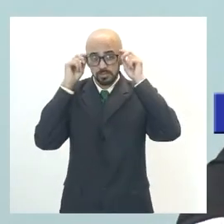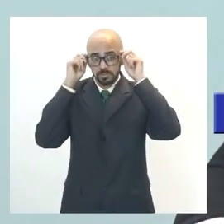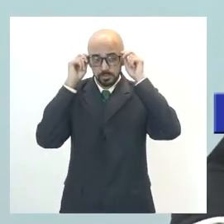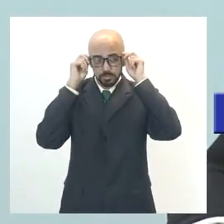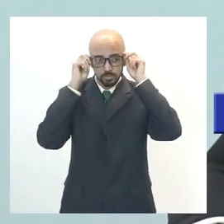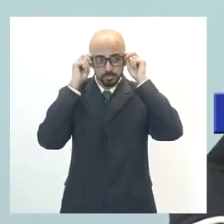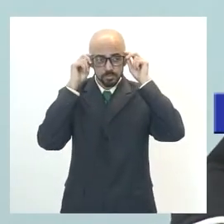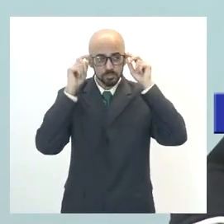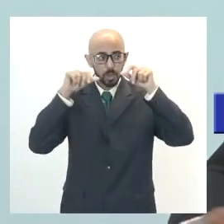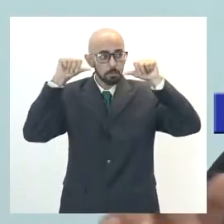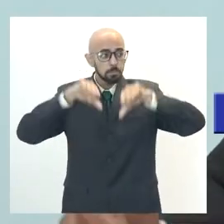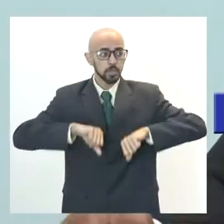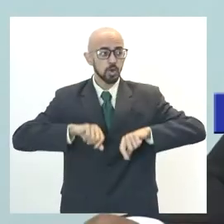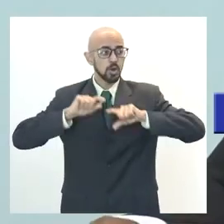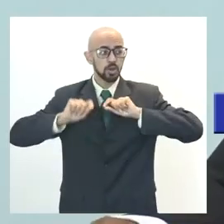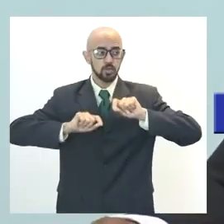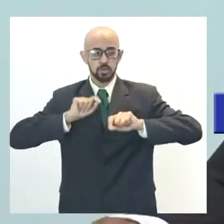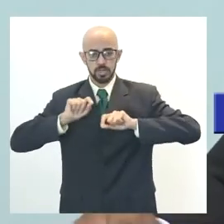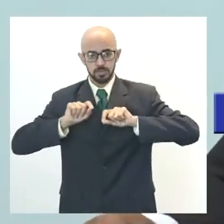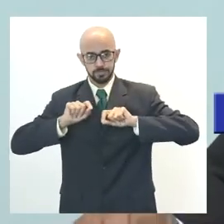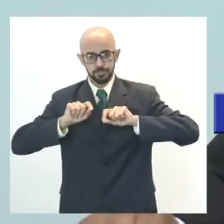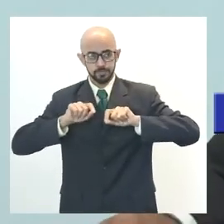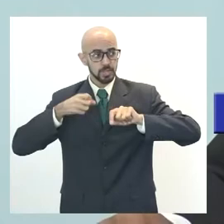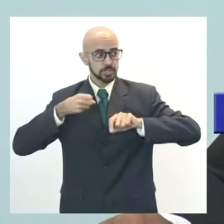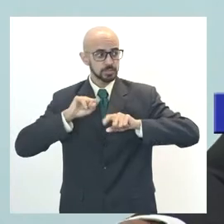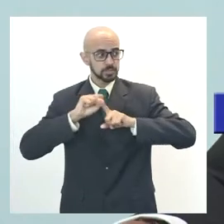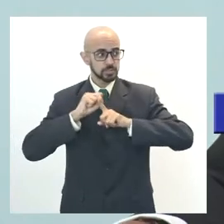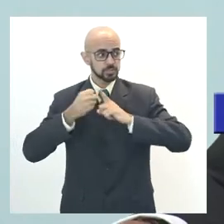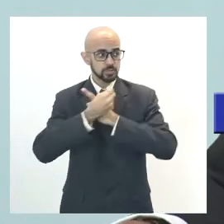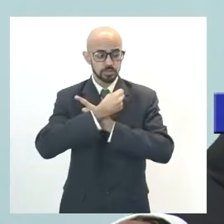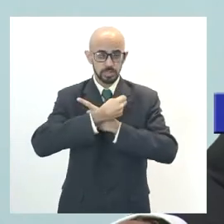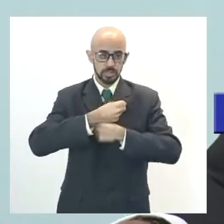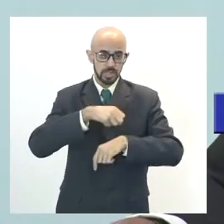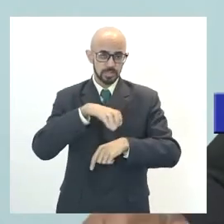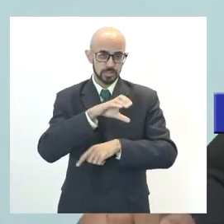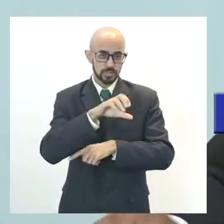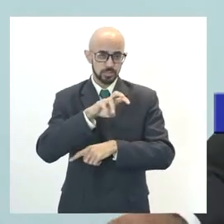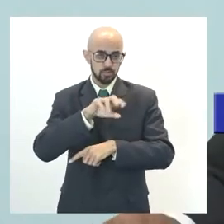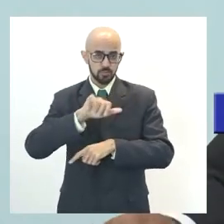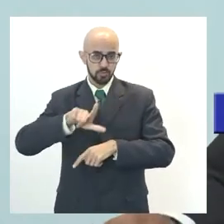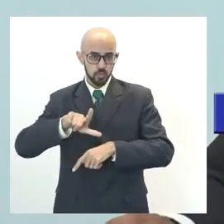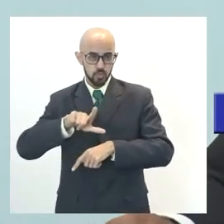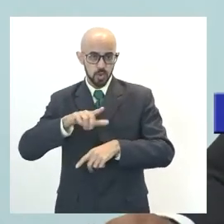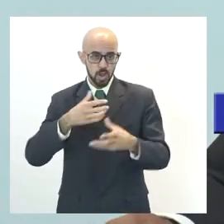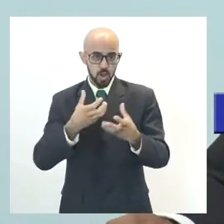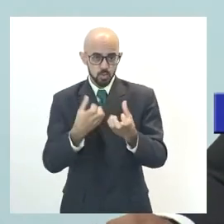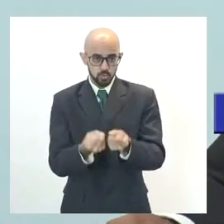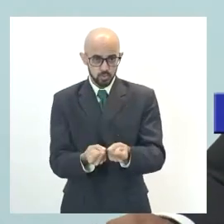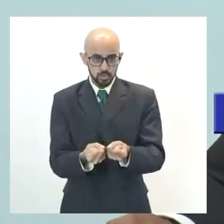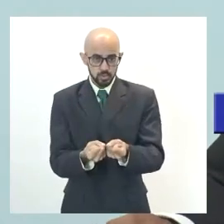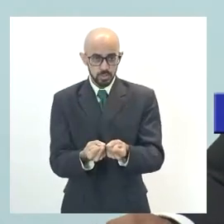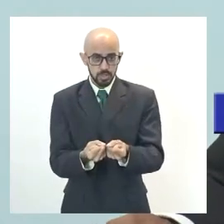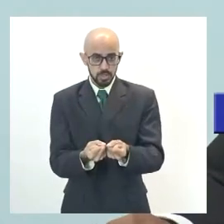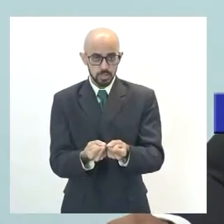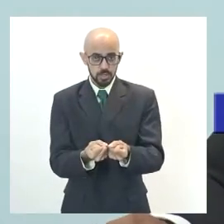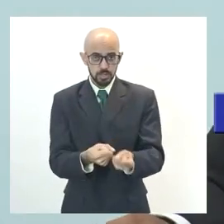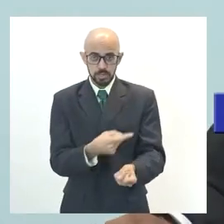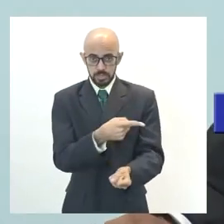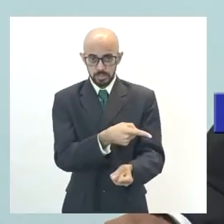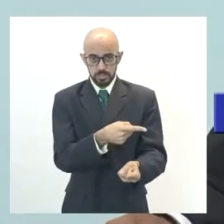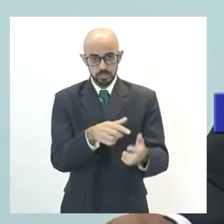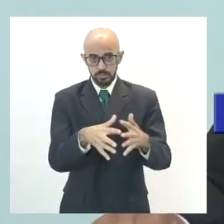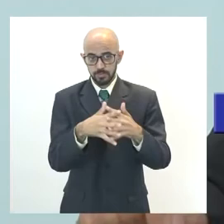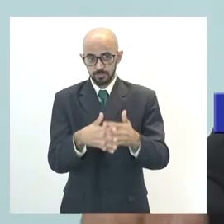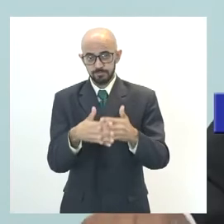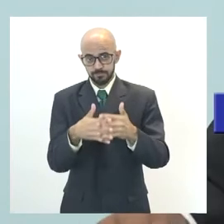bom e o que é pior é que a sociedade civil é autorizar esse embrolho